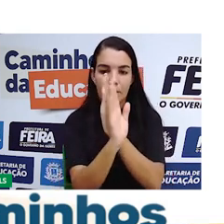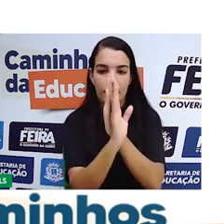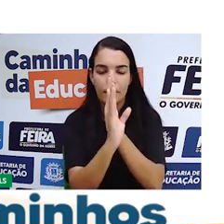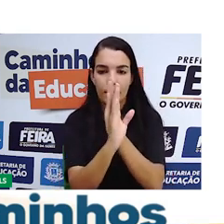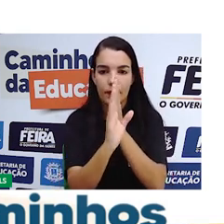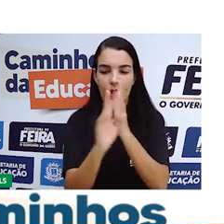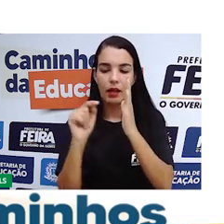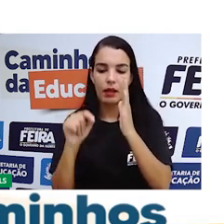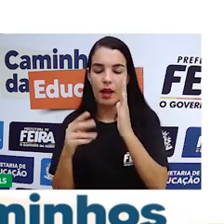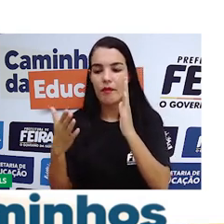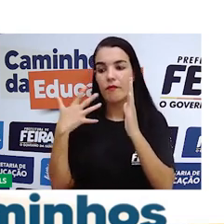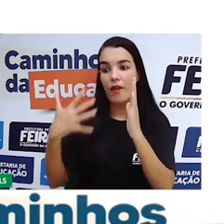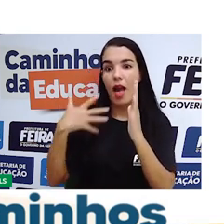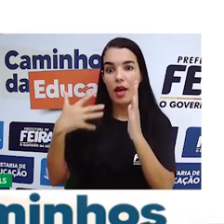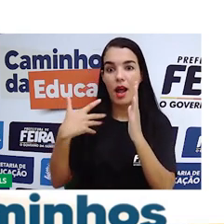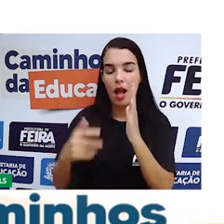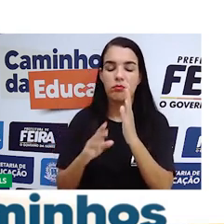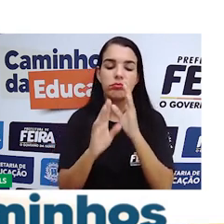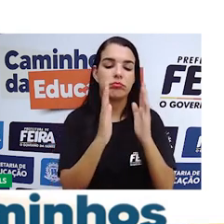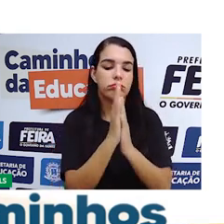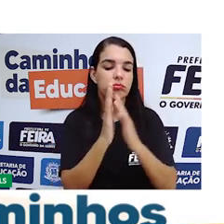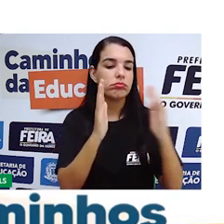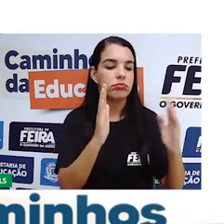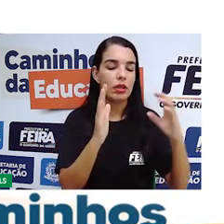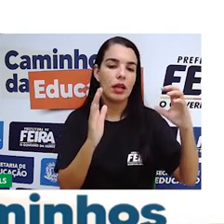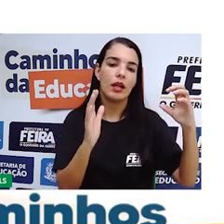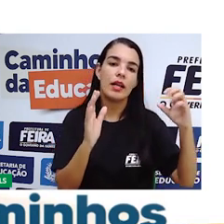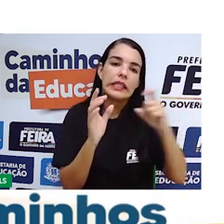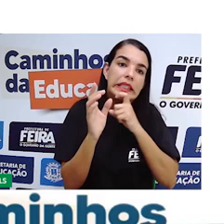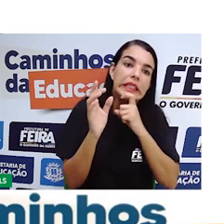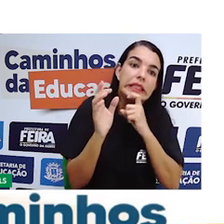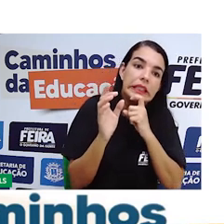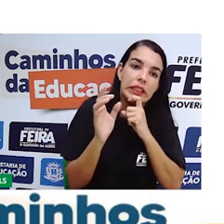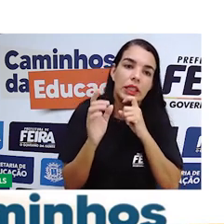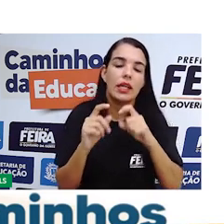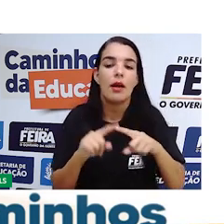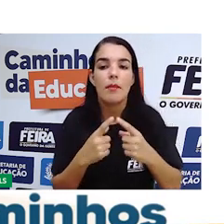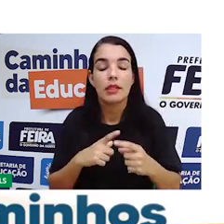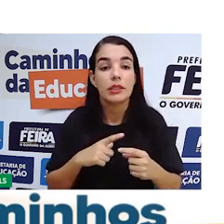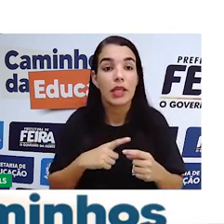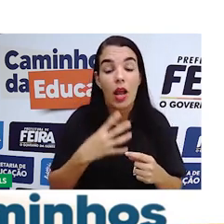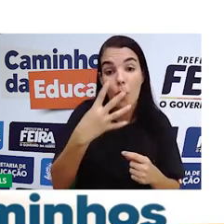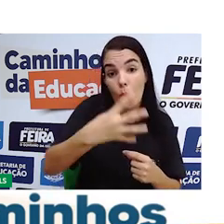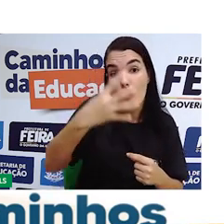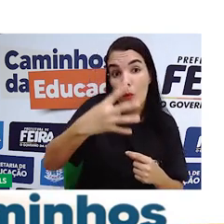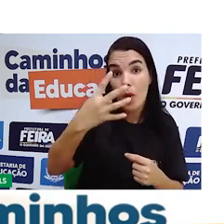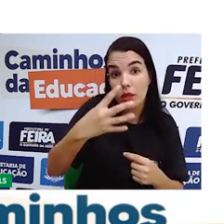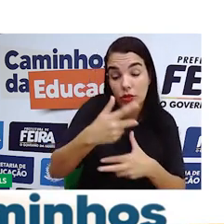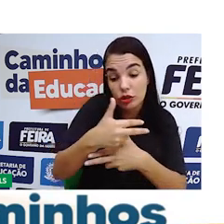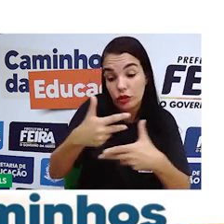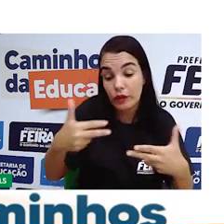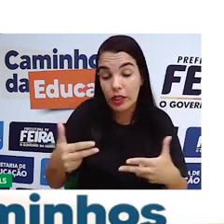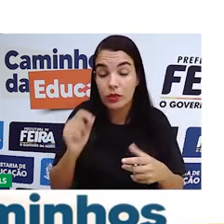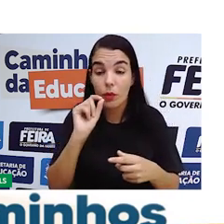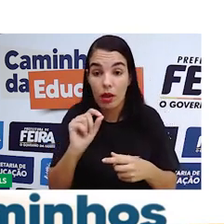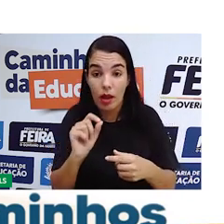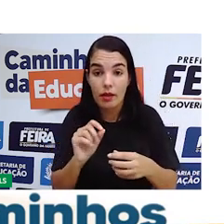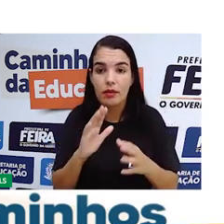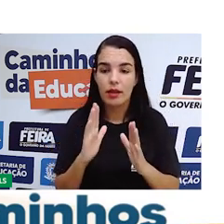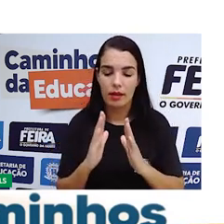estações de um ano são em quase todo o mundo, mas se apresenta de formas diferentes na superfície da Terra.